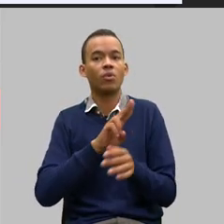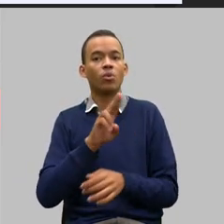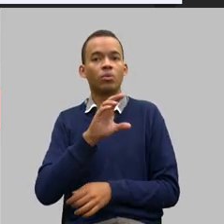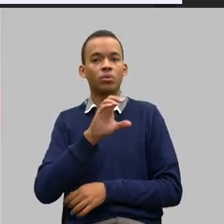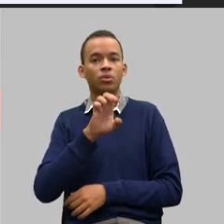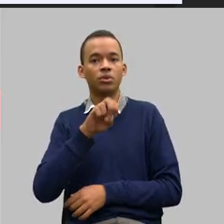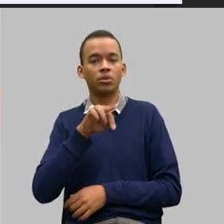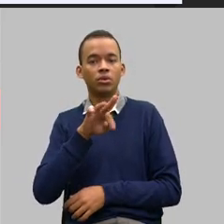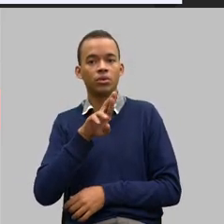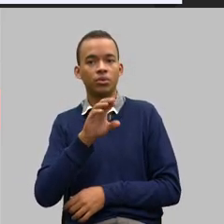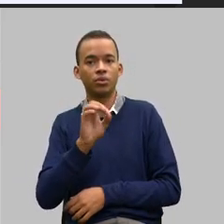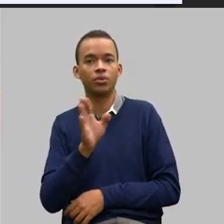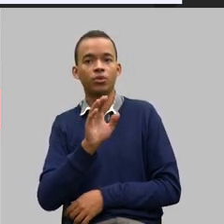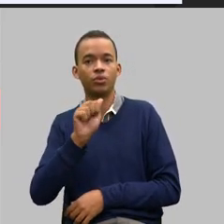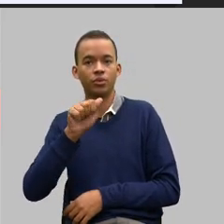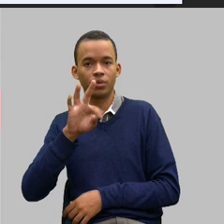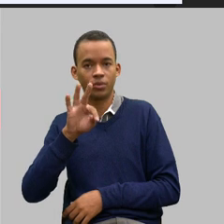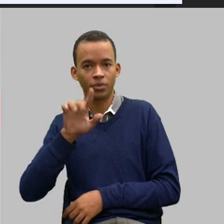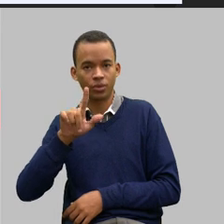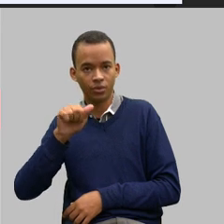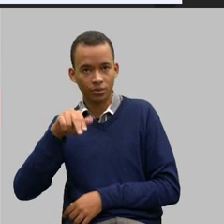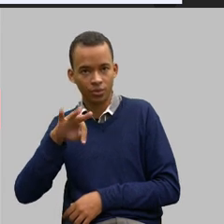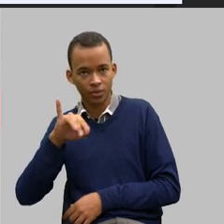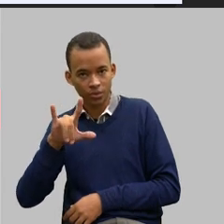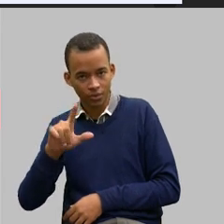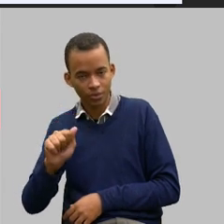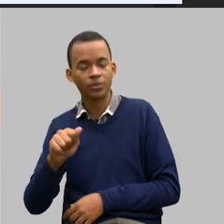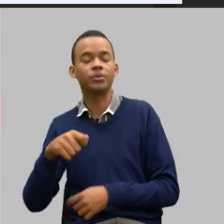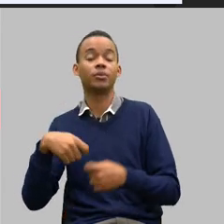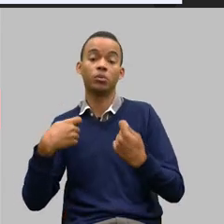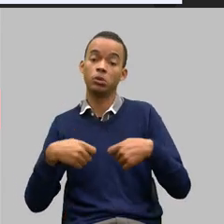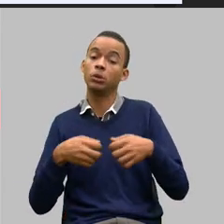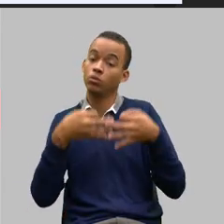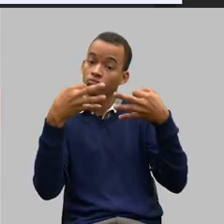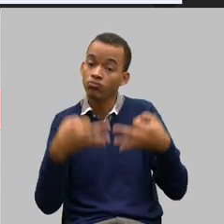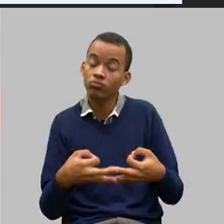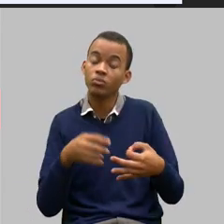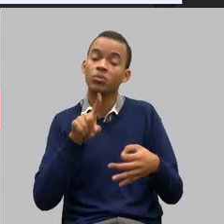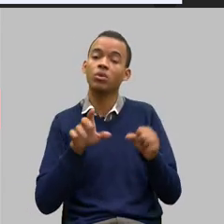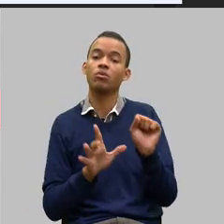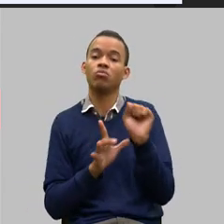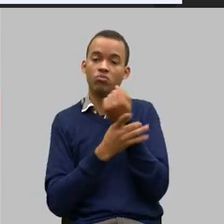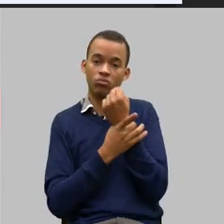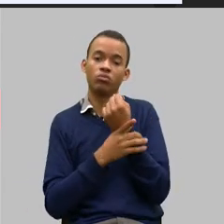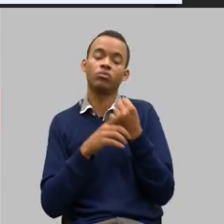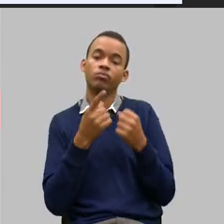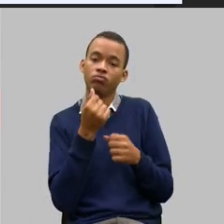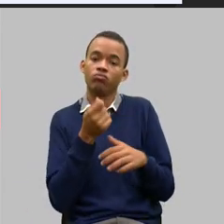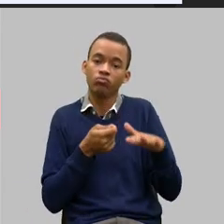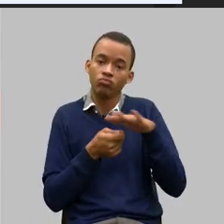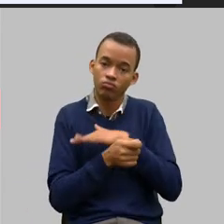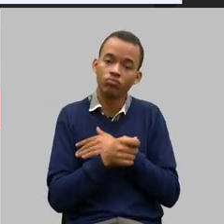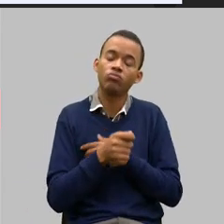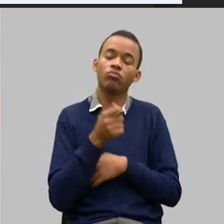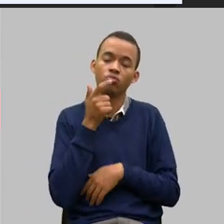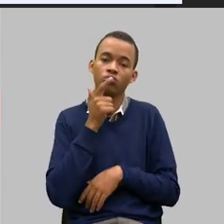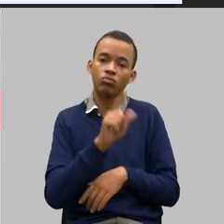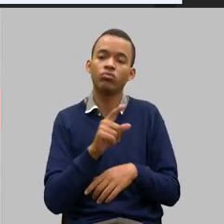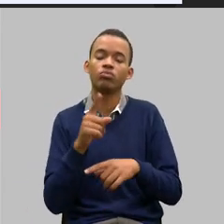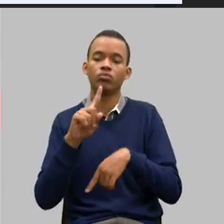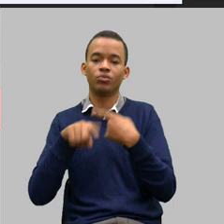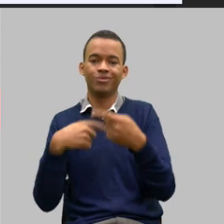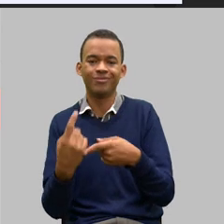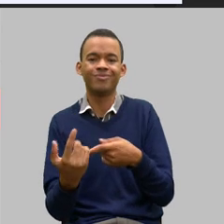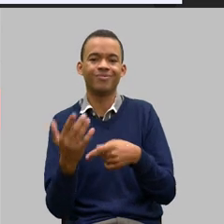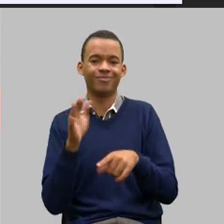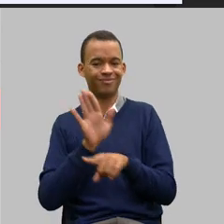desde que né seja feita a justiça com Minas Gerais que é assegurar a proporcionalidade dos investimentos né em Minas Gerais né